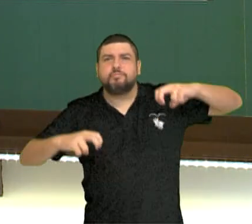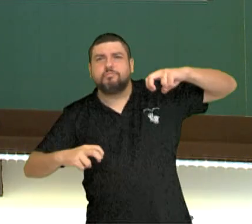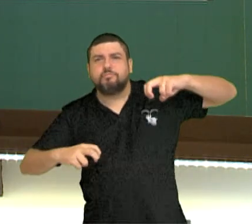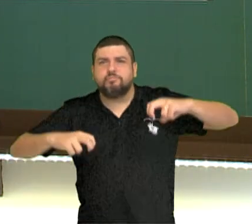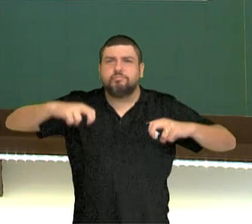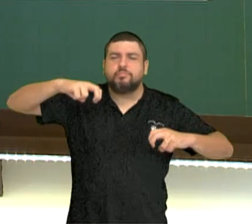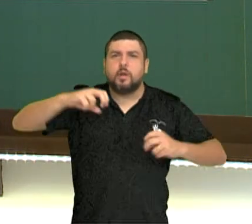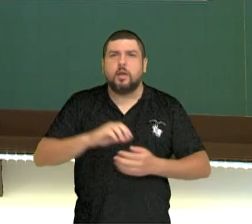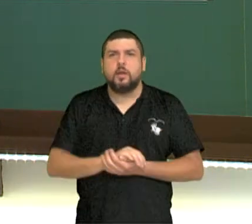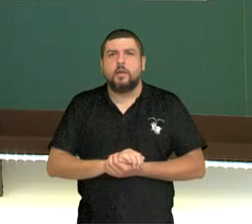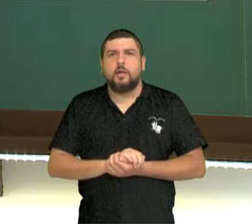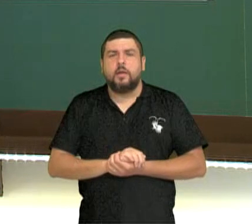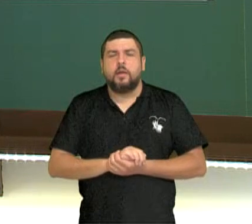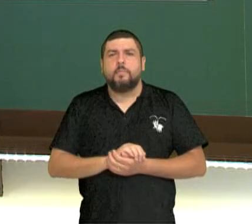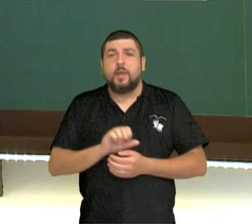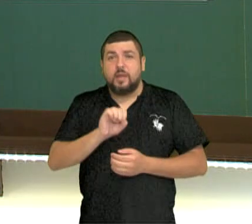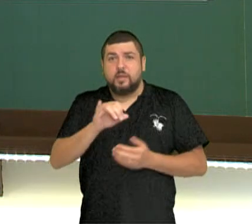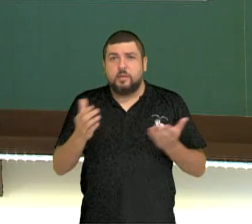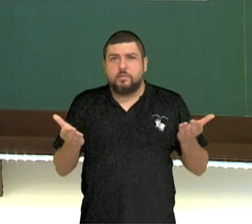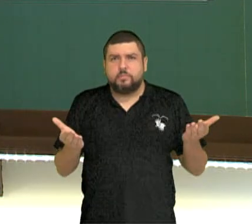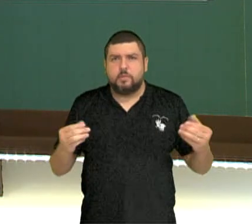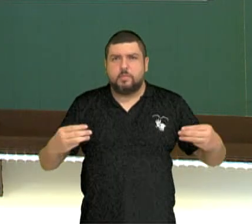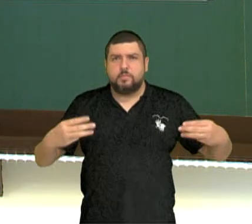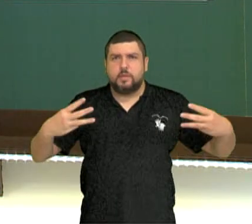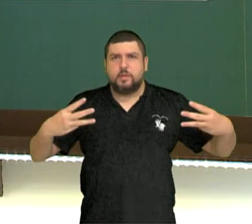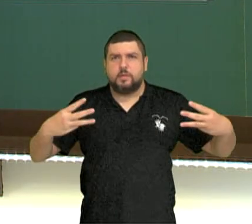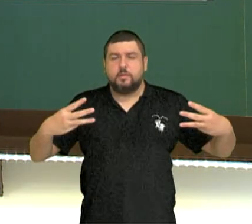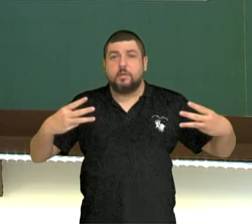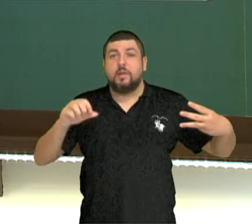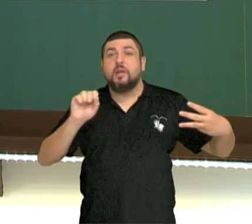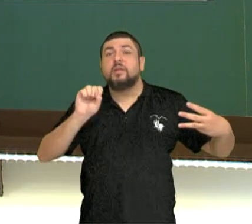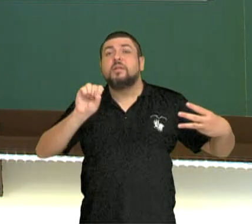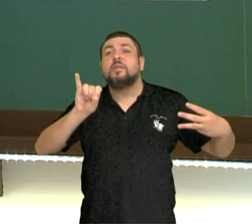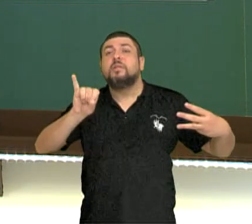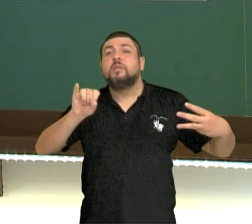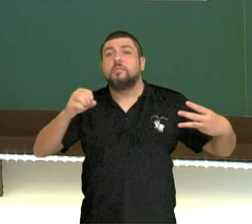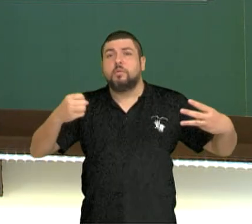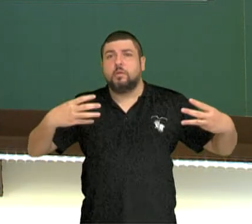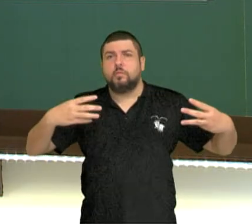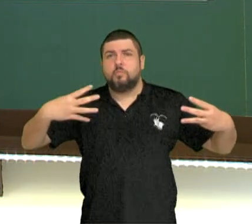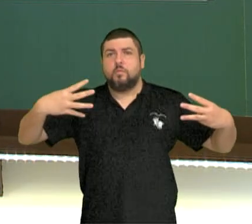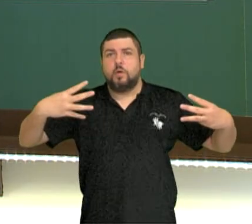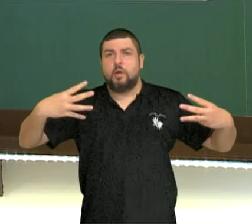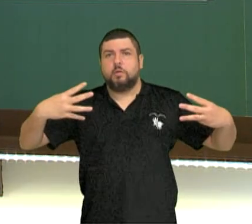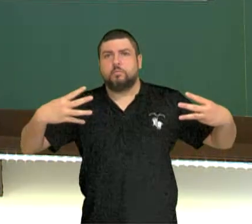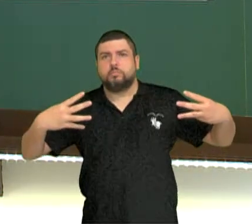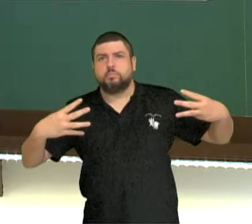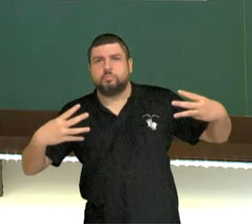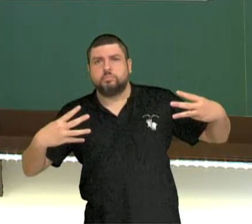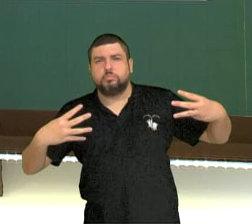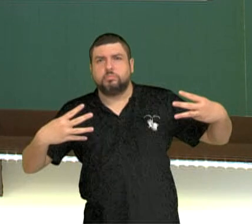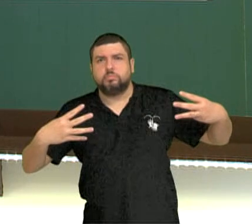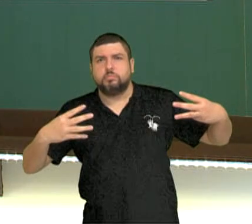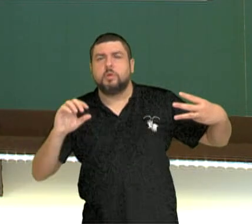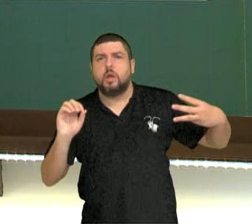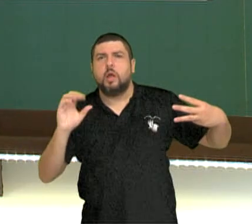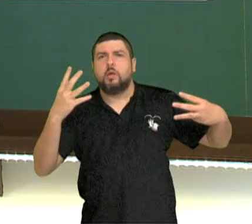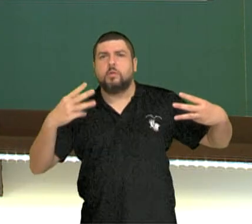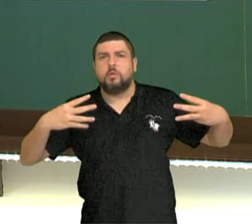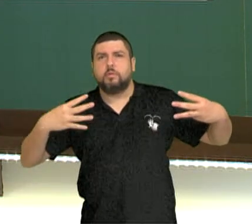colocarmos mais uma pedra em um dos lados? Vai tombar, vai ficar